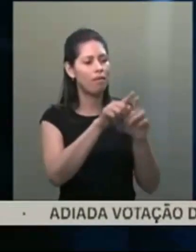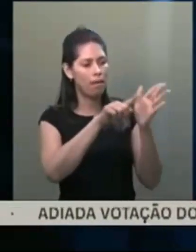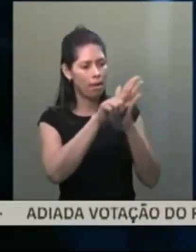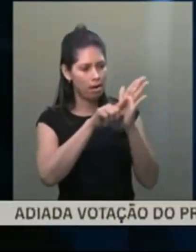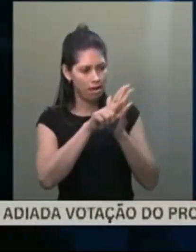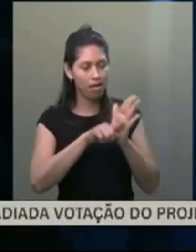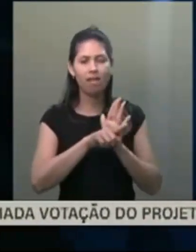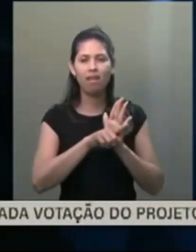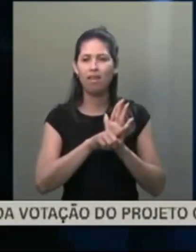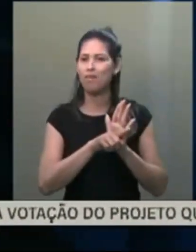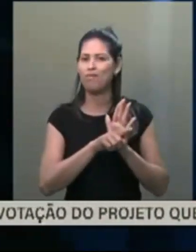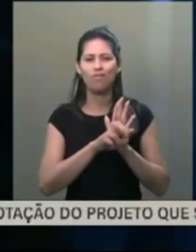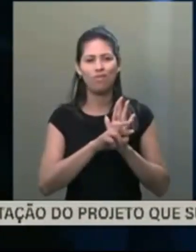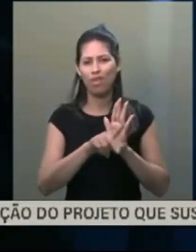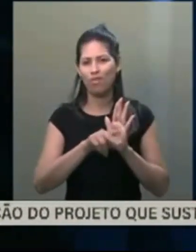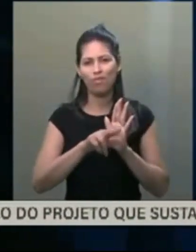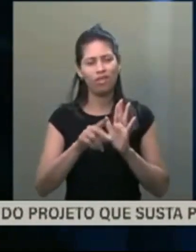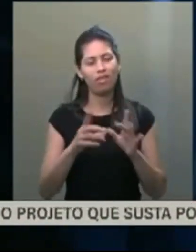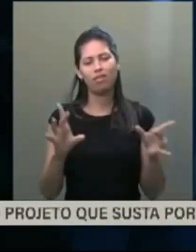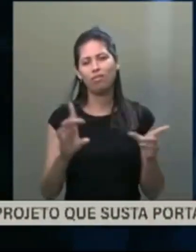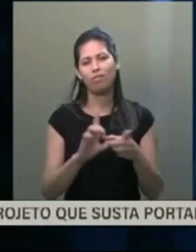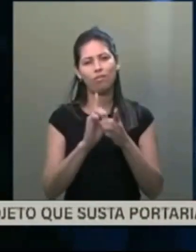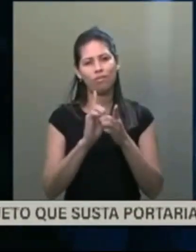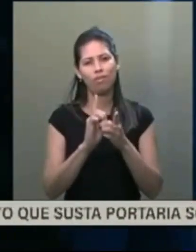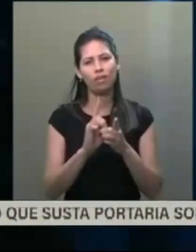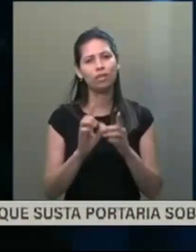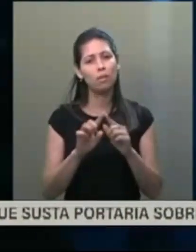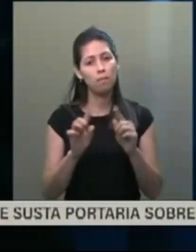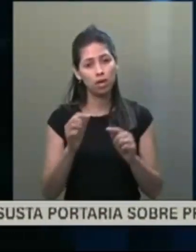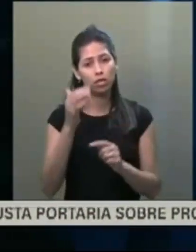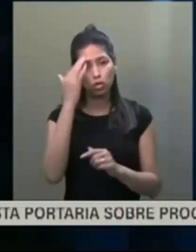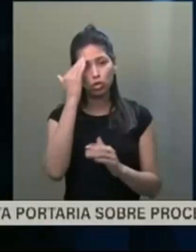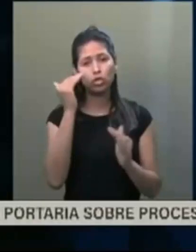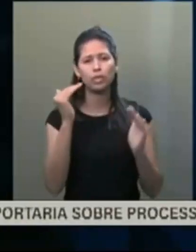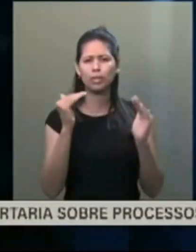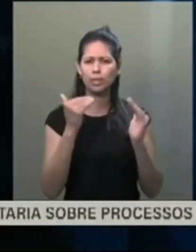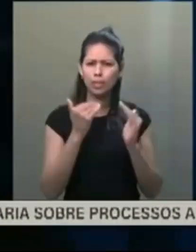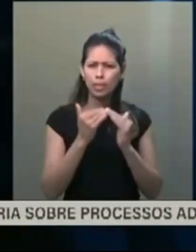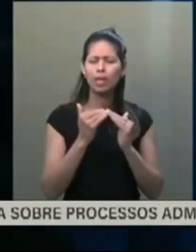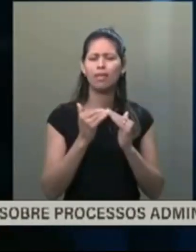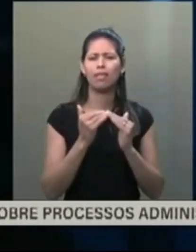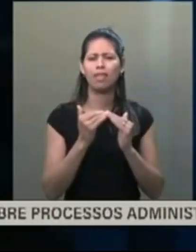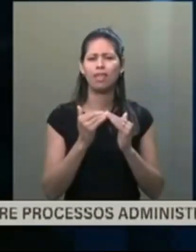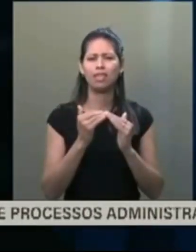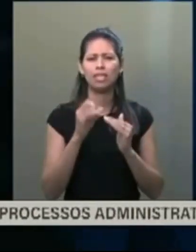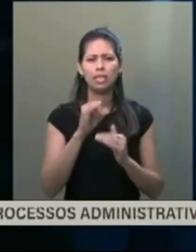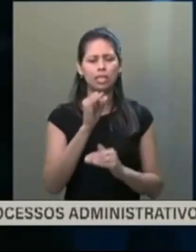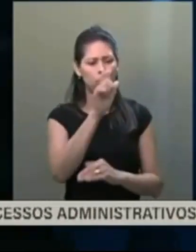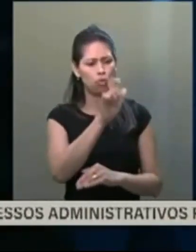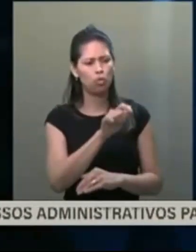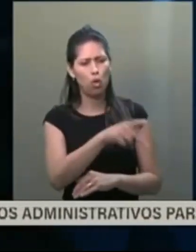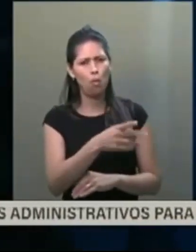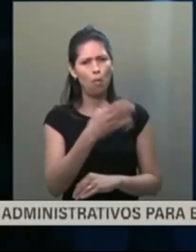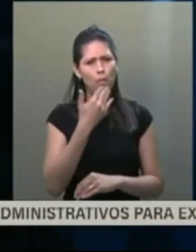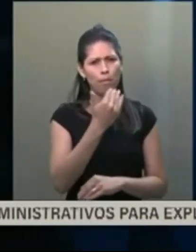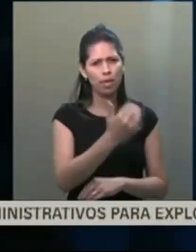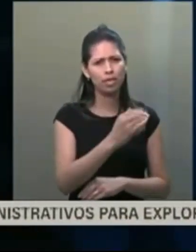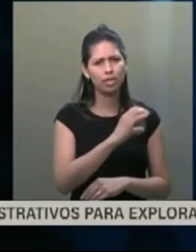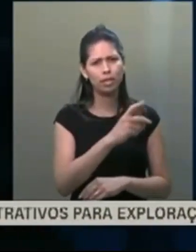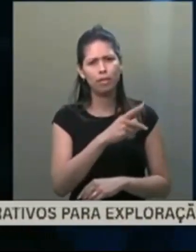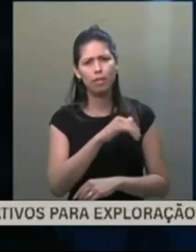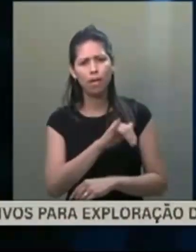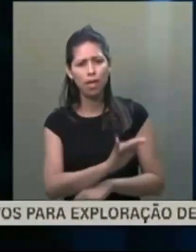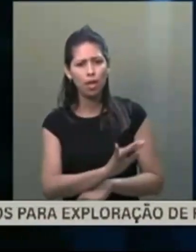não vai ficar bom para a democracia. Porque eu tenho certeza de que o seu pedido de CPI